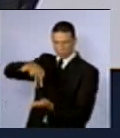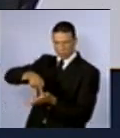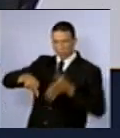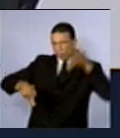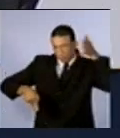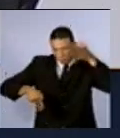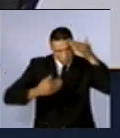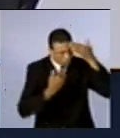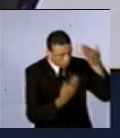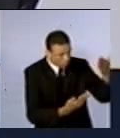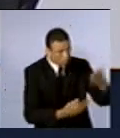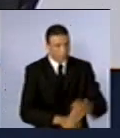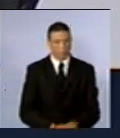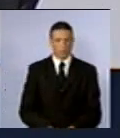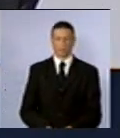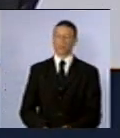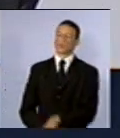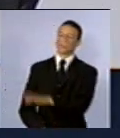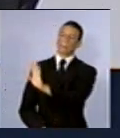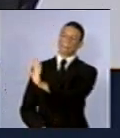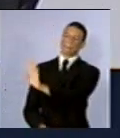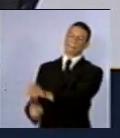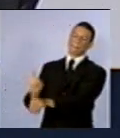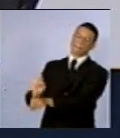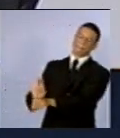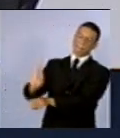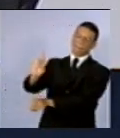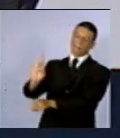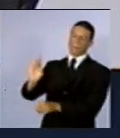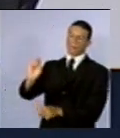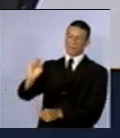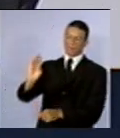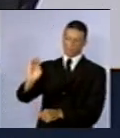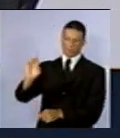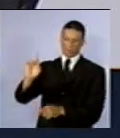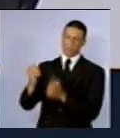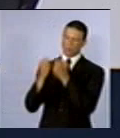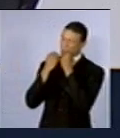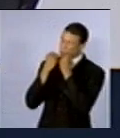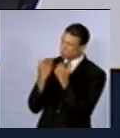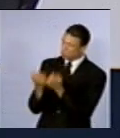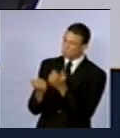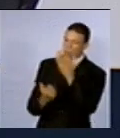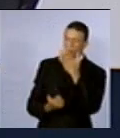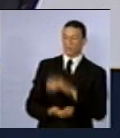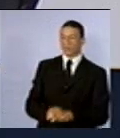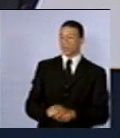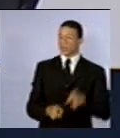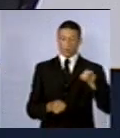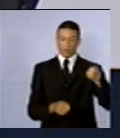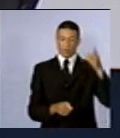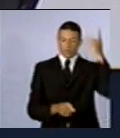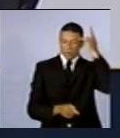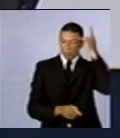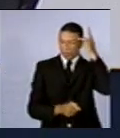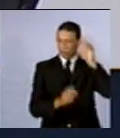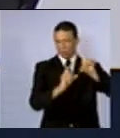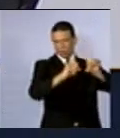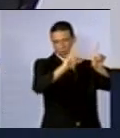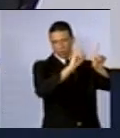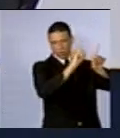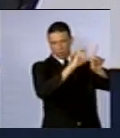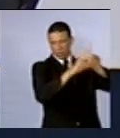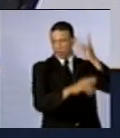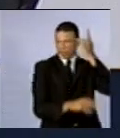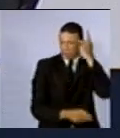O doutor Roberto, o senhor mostrou aí, inclusive o pano de fundo é a cidade de São Paulo. Foi dito aqui por um